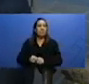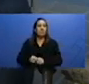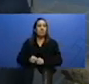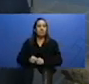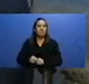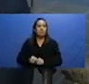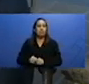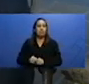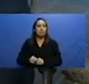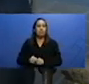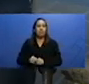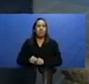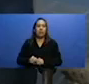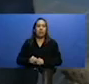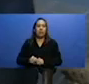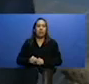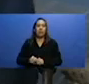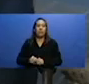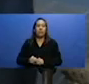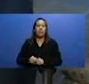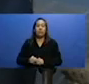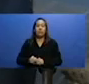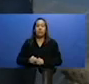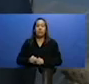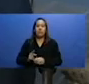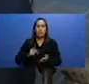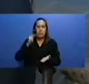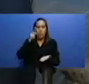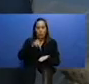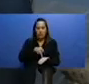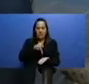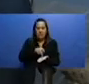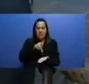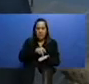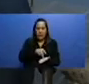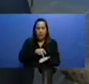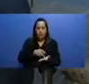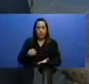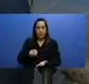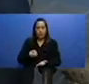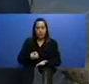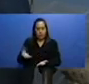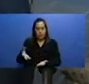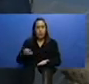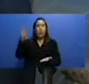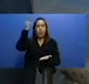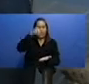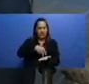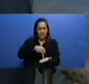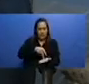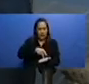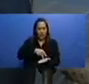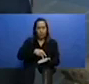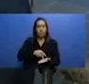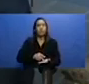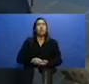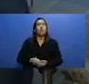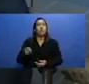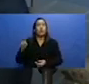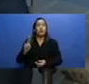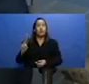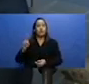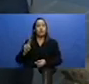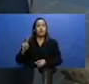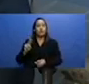são dados convencionais. O que é isso? Os dados mais usados, os mais conhecidos, o que a gente usa nos